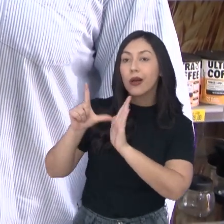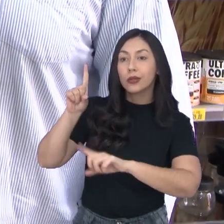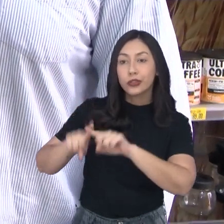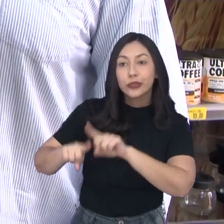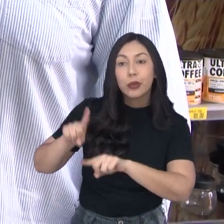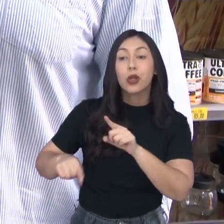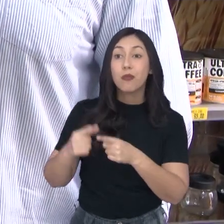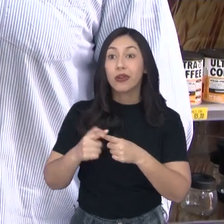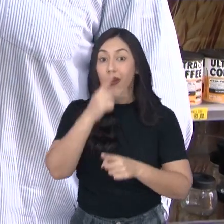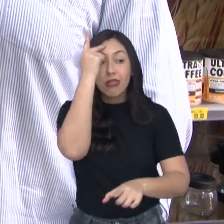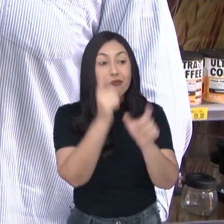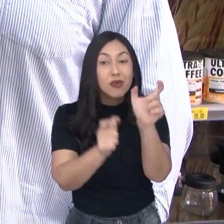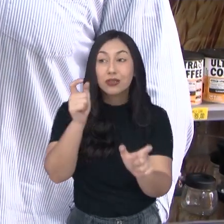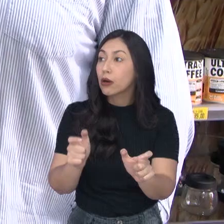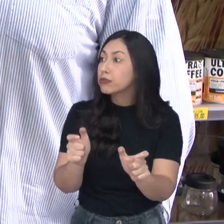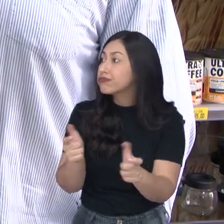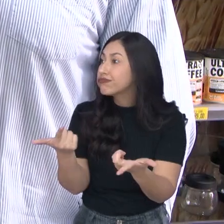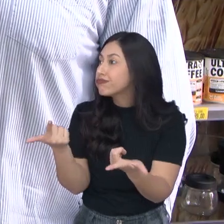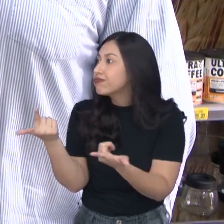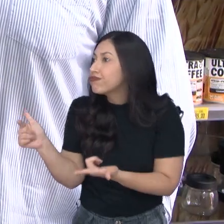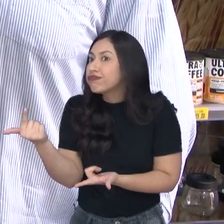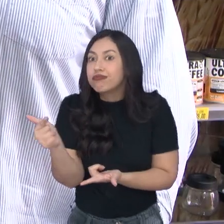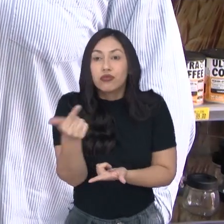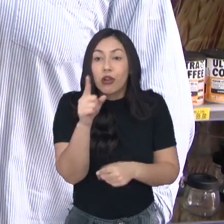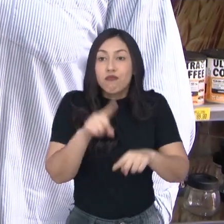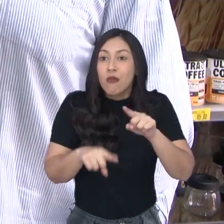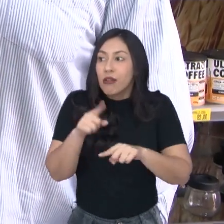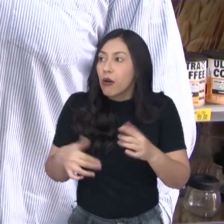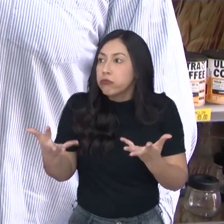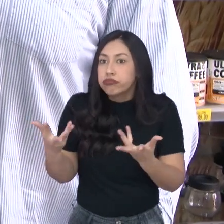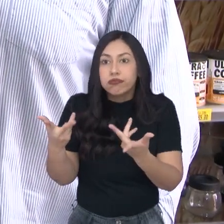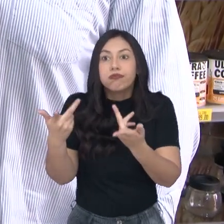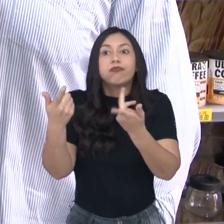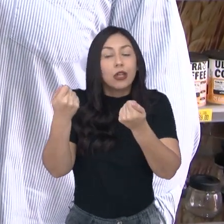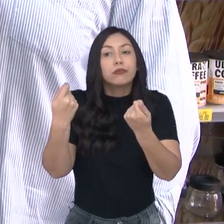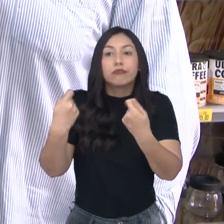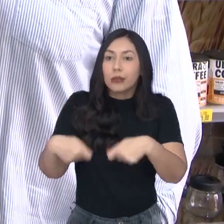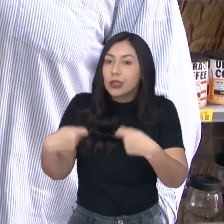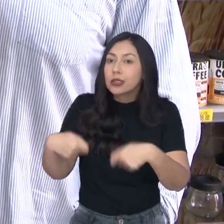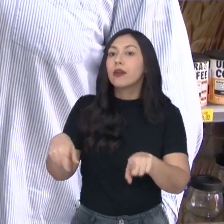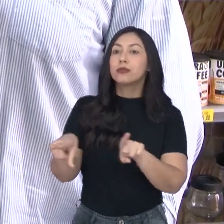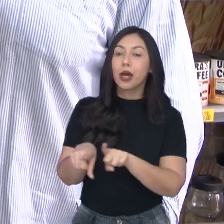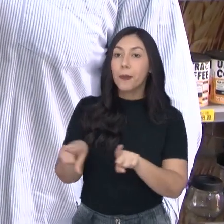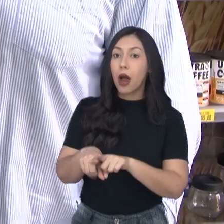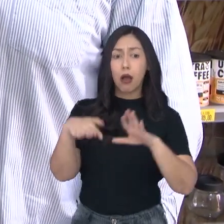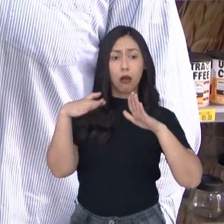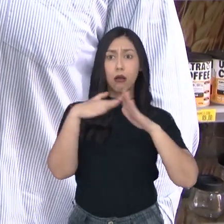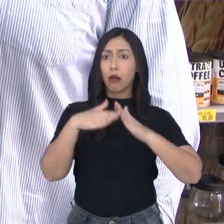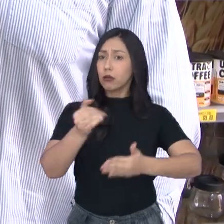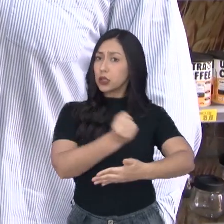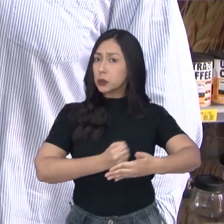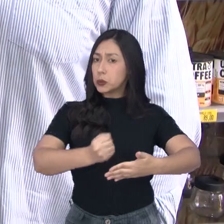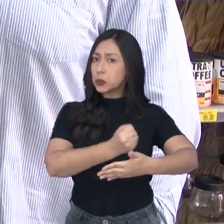tinham dificuldade de encontrar produtos com a qualidade que era necessária e ter para fazer a alimentação em